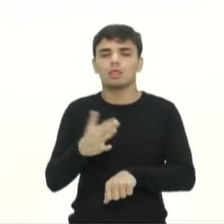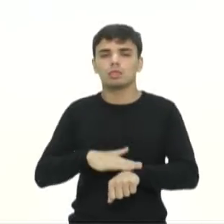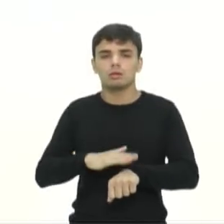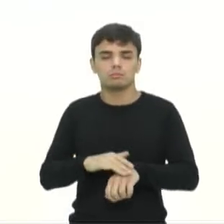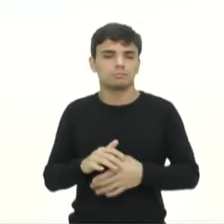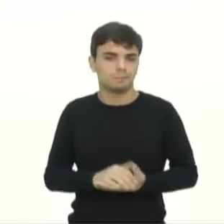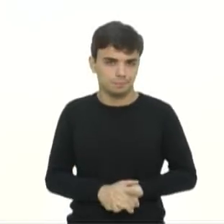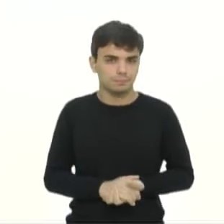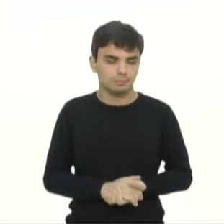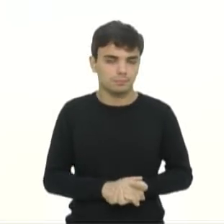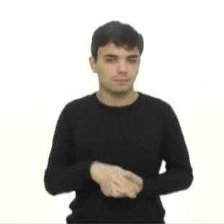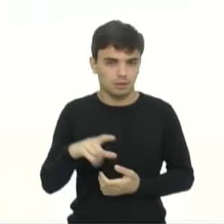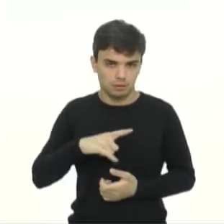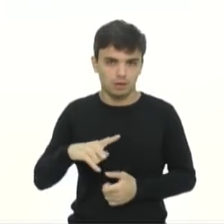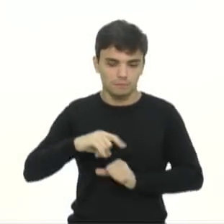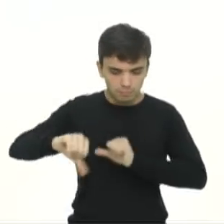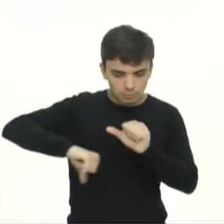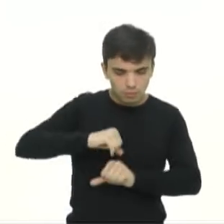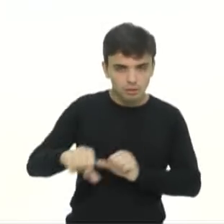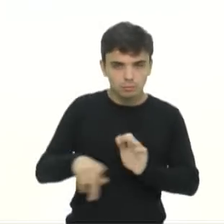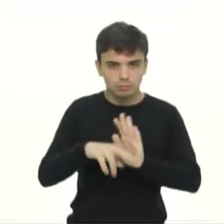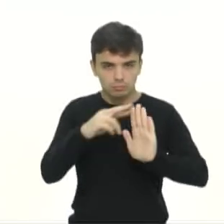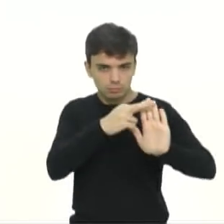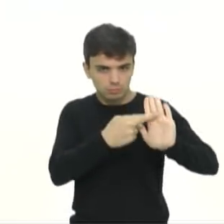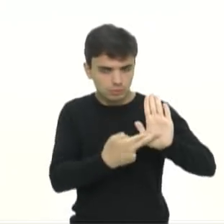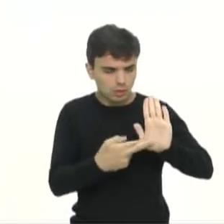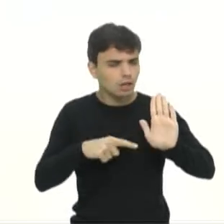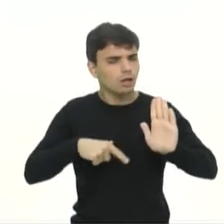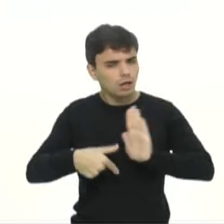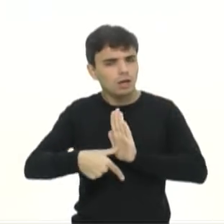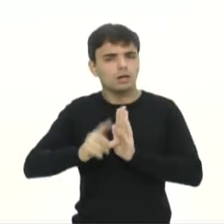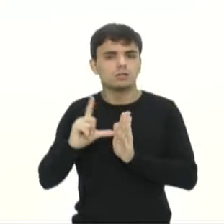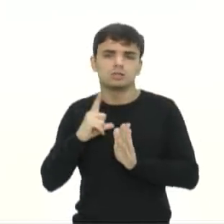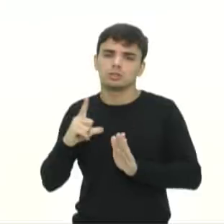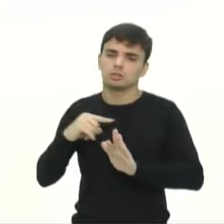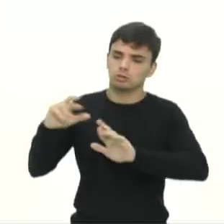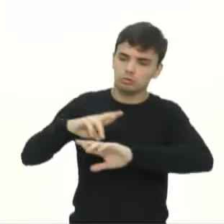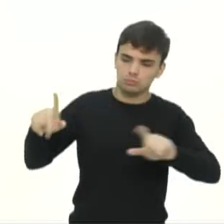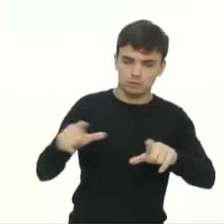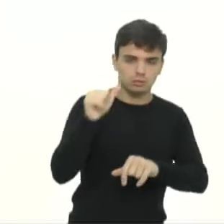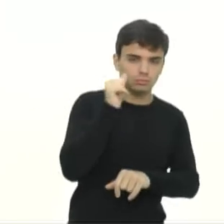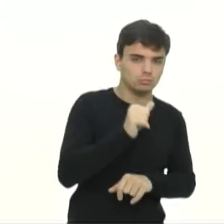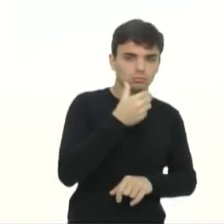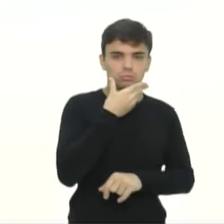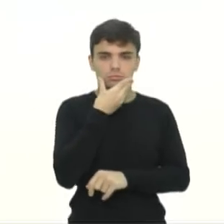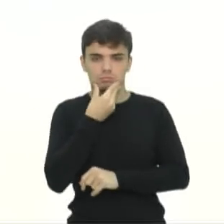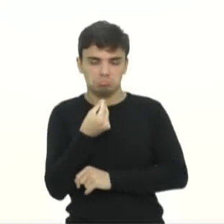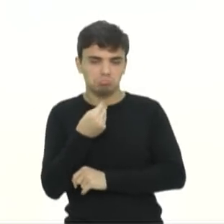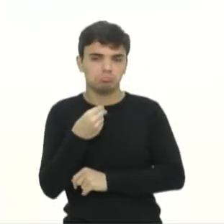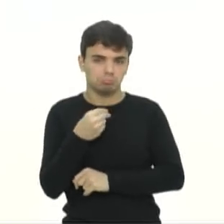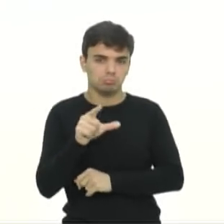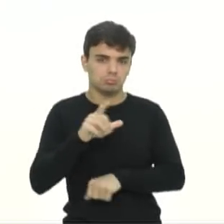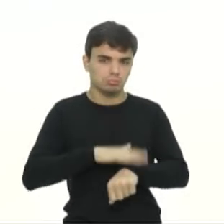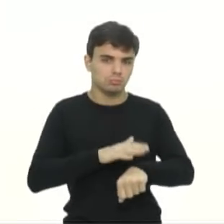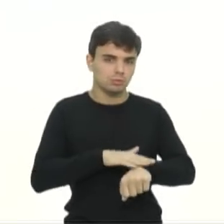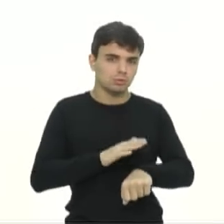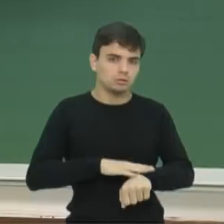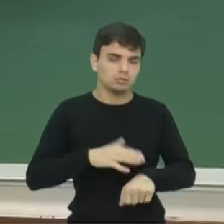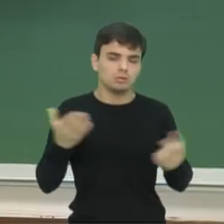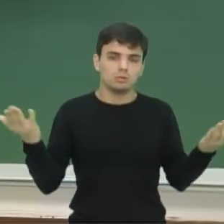algumas alterações nas regras. Antes havia a diferença entre masculino e feminino, diferença de tempo, né?